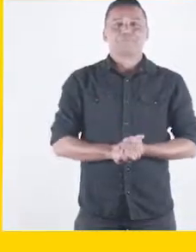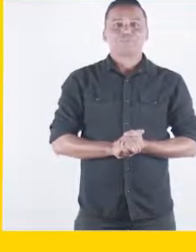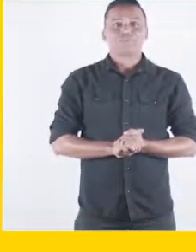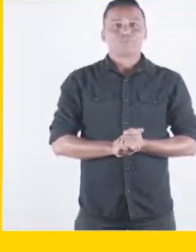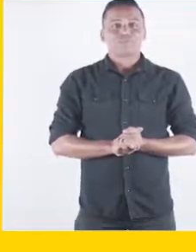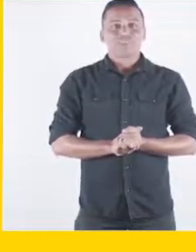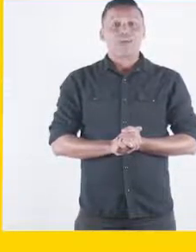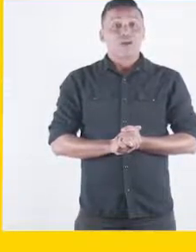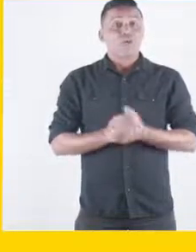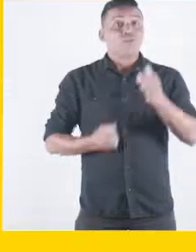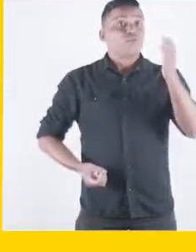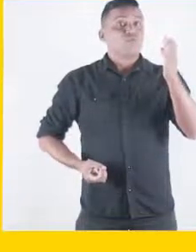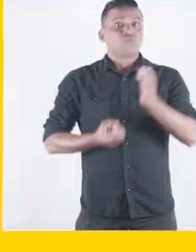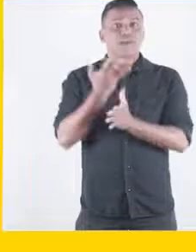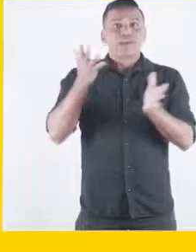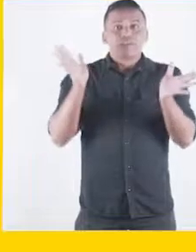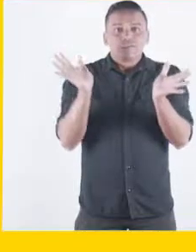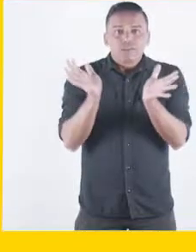fundei o grupo